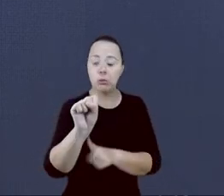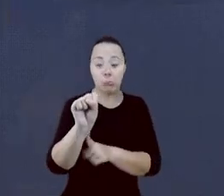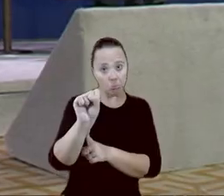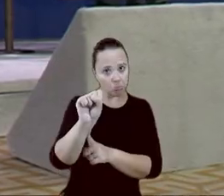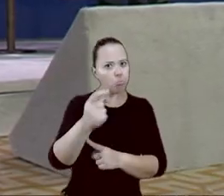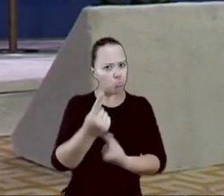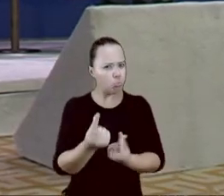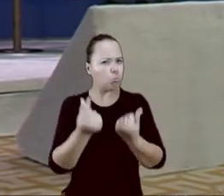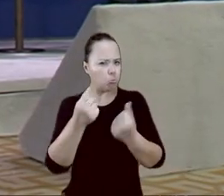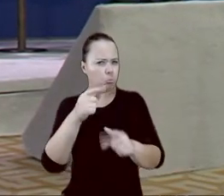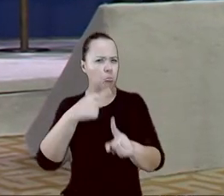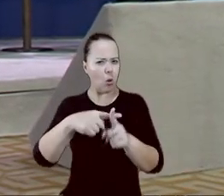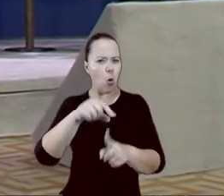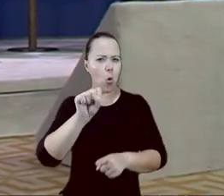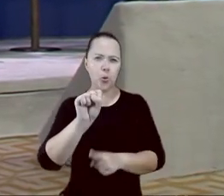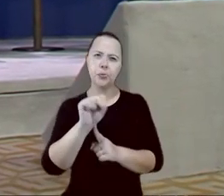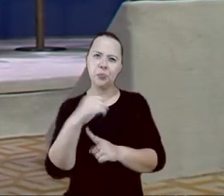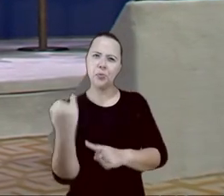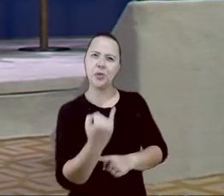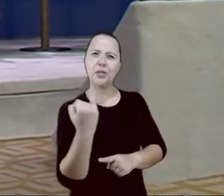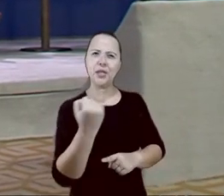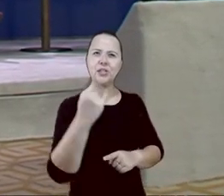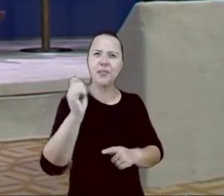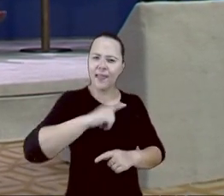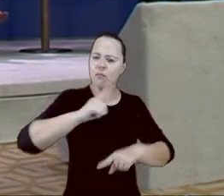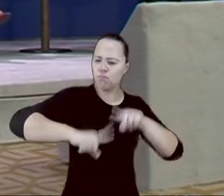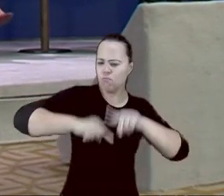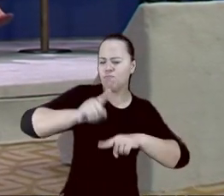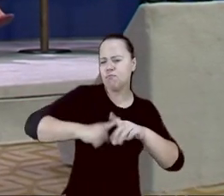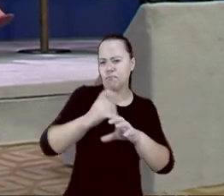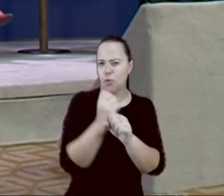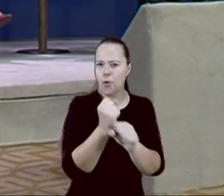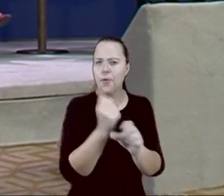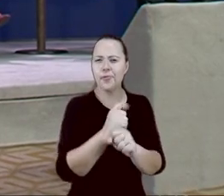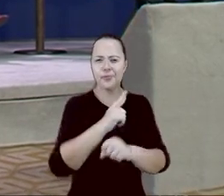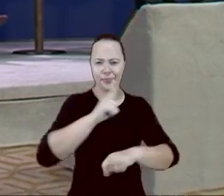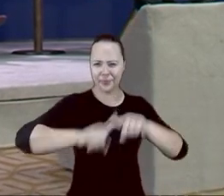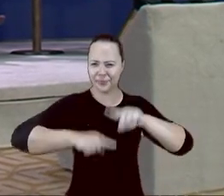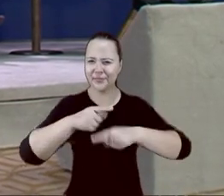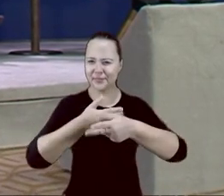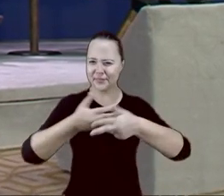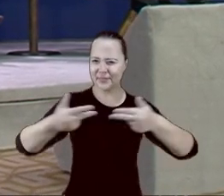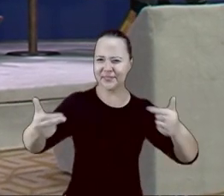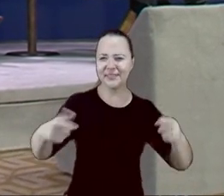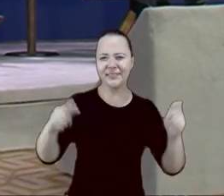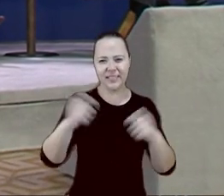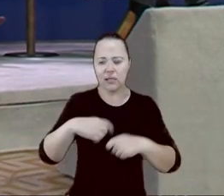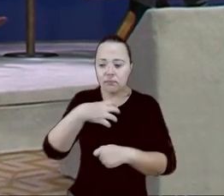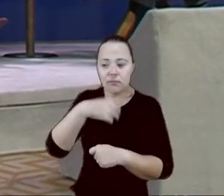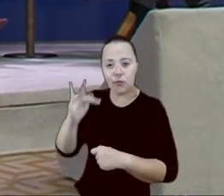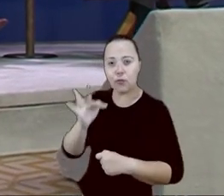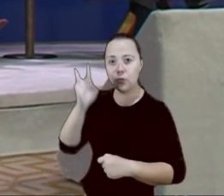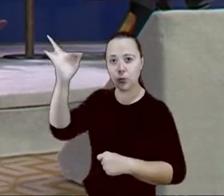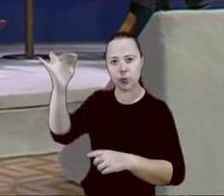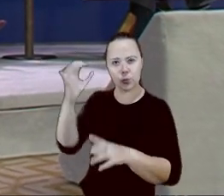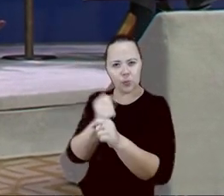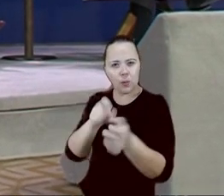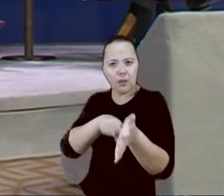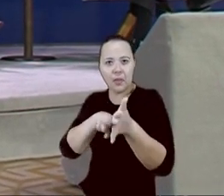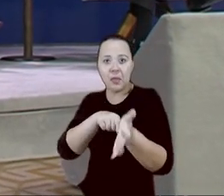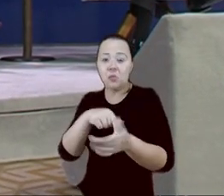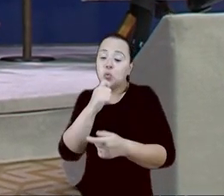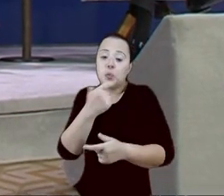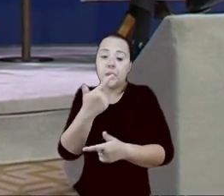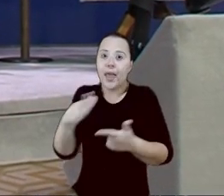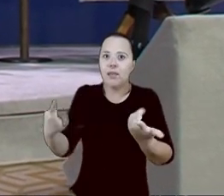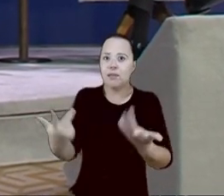um segmento em geral que tem fluxo de caixa eh estrutura como são mais previsíveis né menos chance dessas surpresas